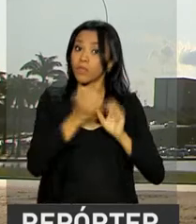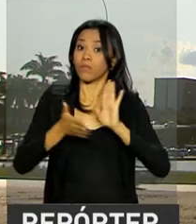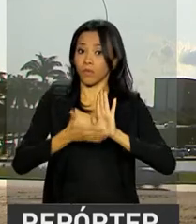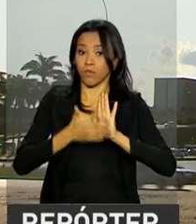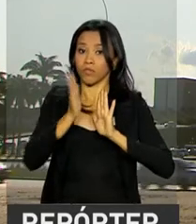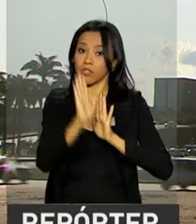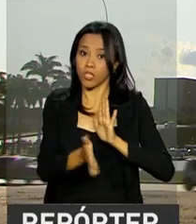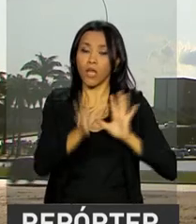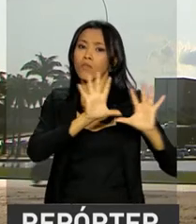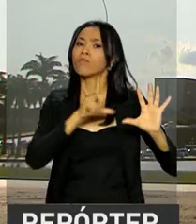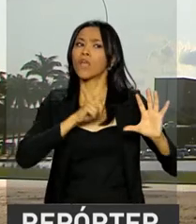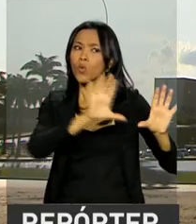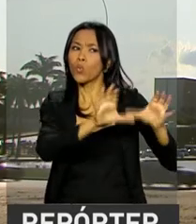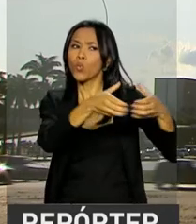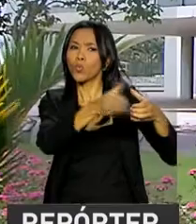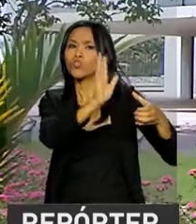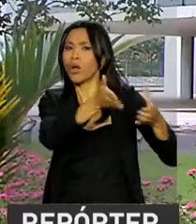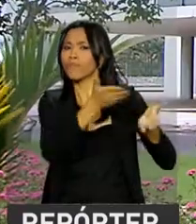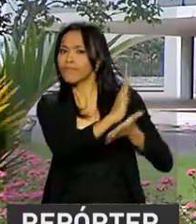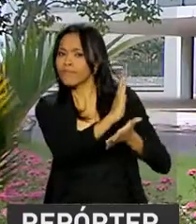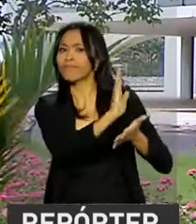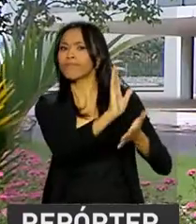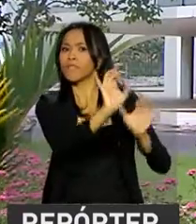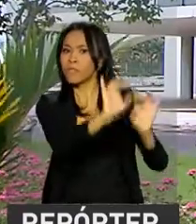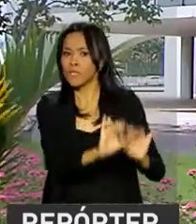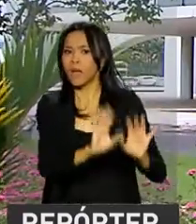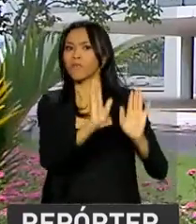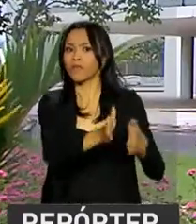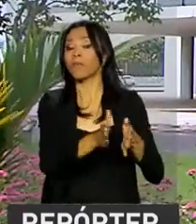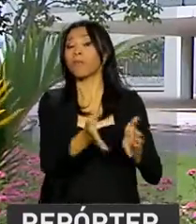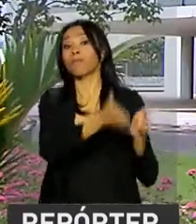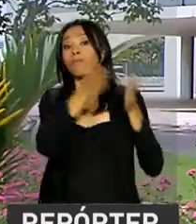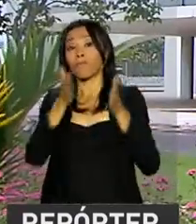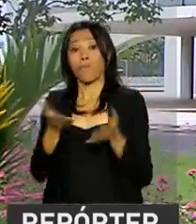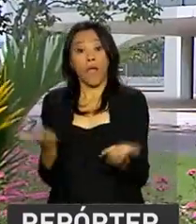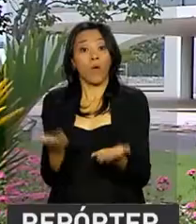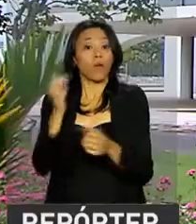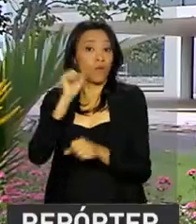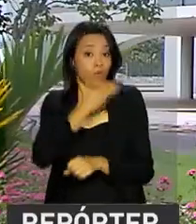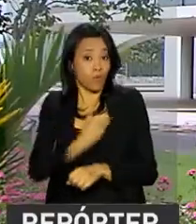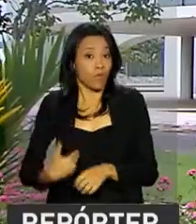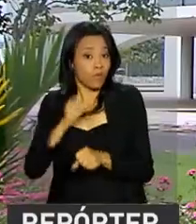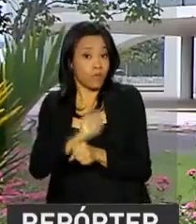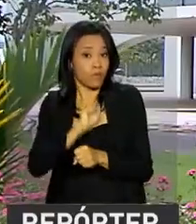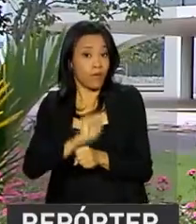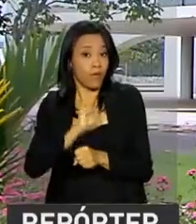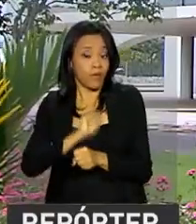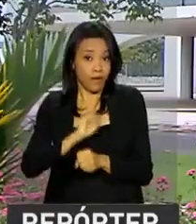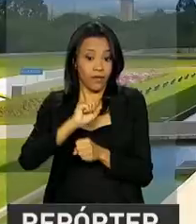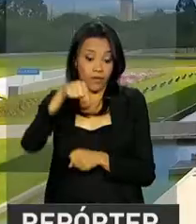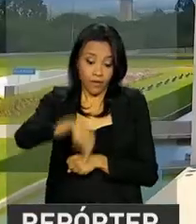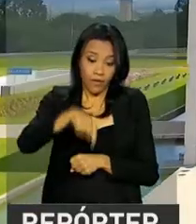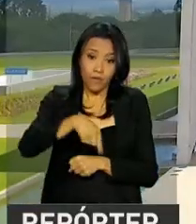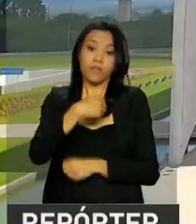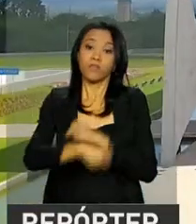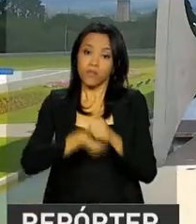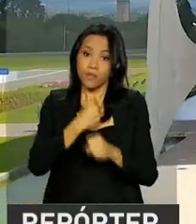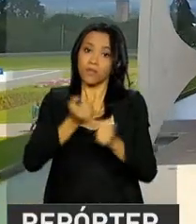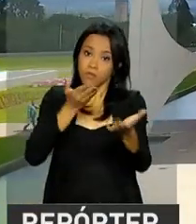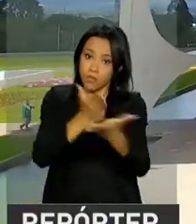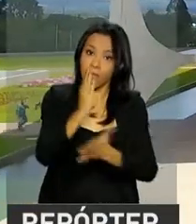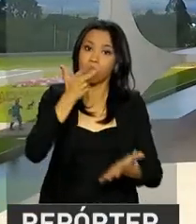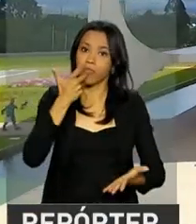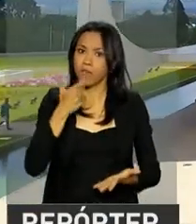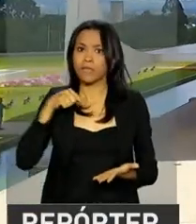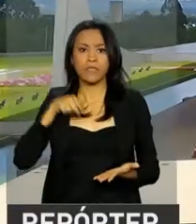aprovada por uma comissão especial agora o governo espera que as mudanças sejam aprovadas ainda neste ano e destaca